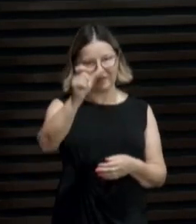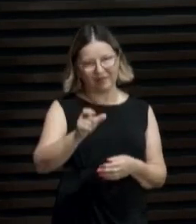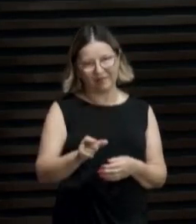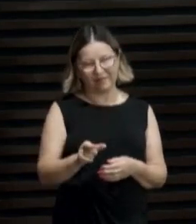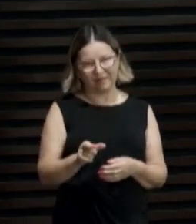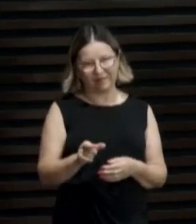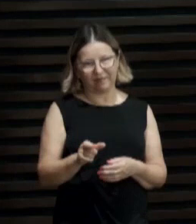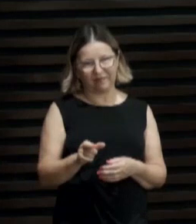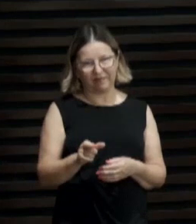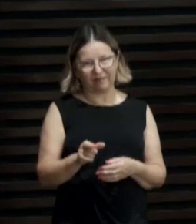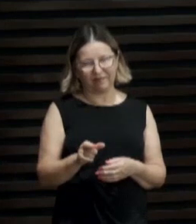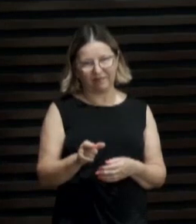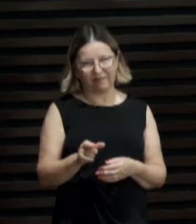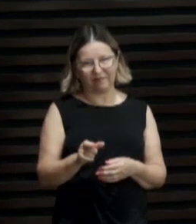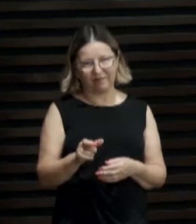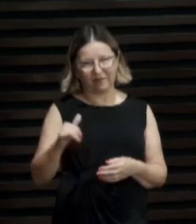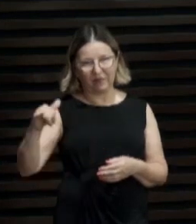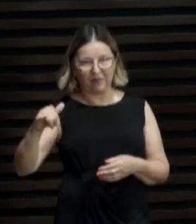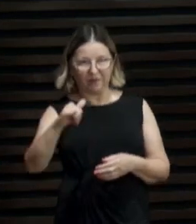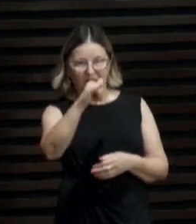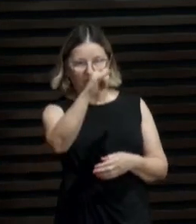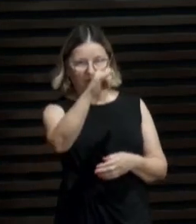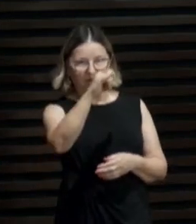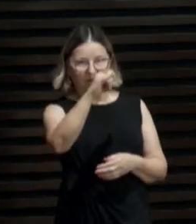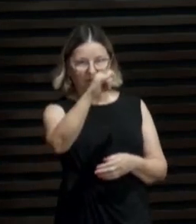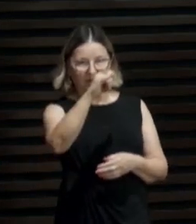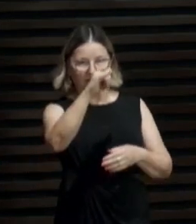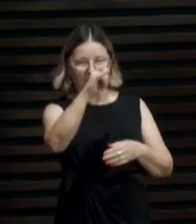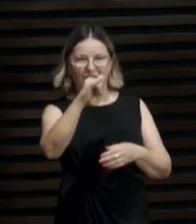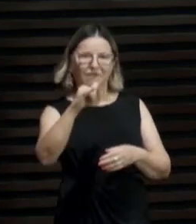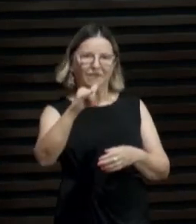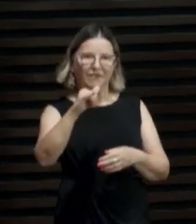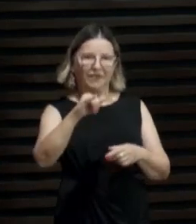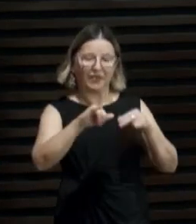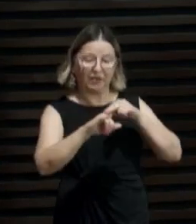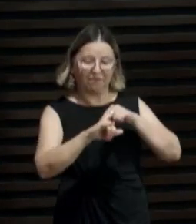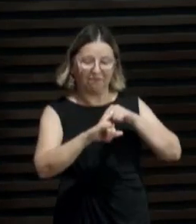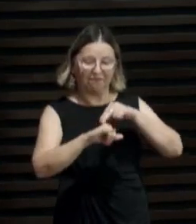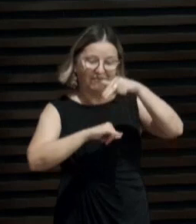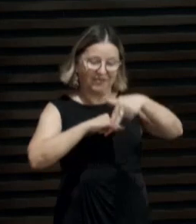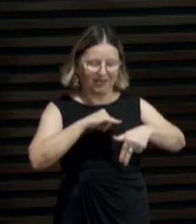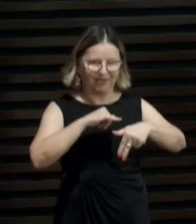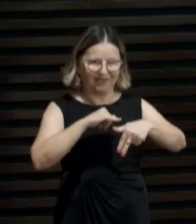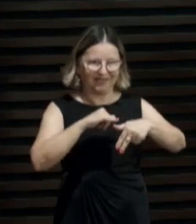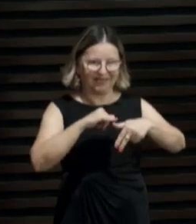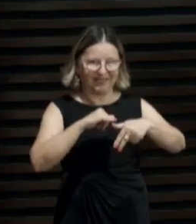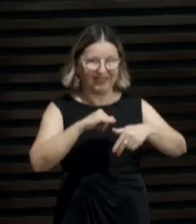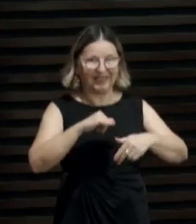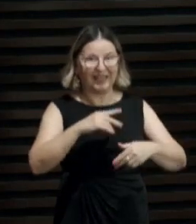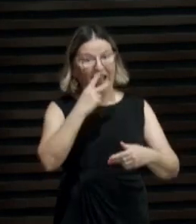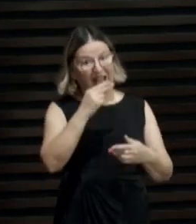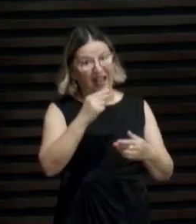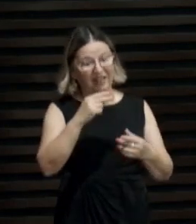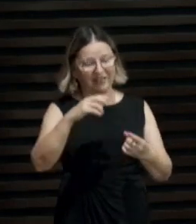ao saltar de um avião, ela acredita de que aquele paraquedas vai abrir